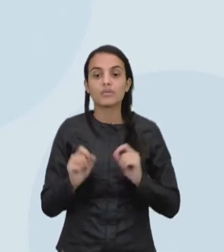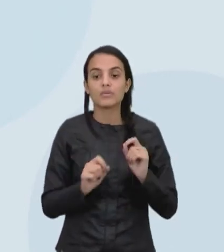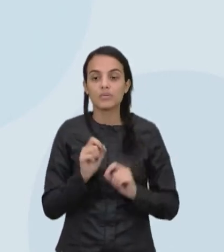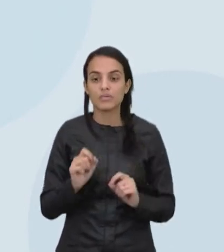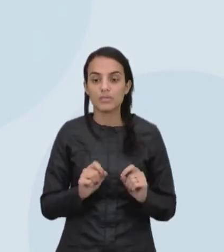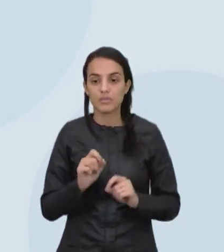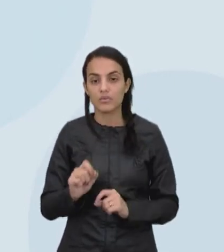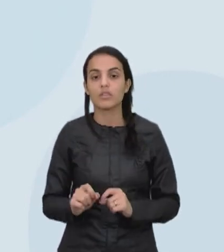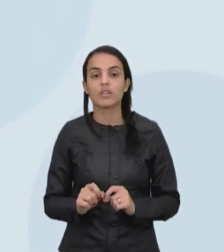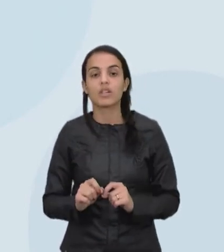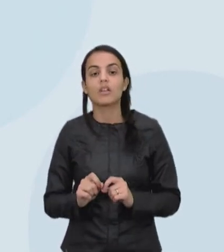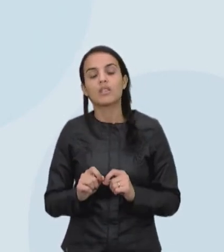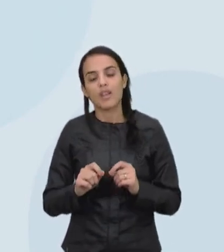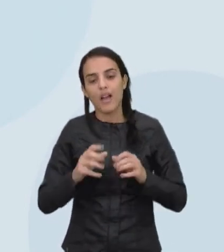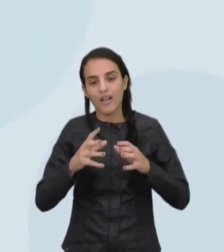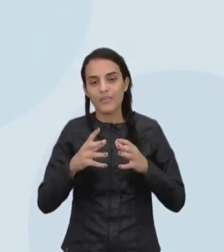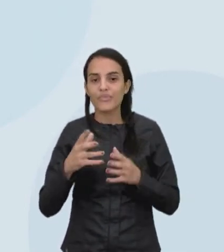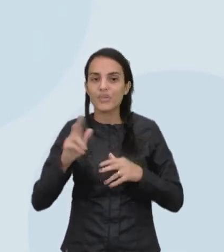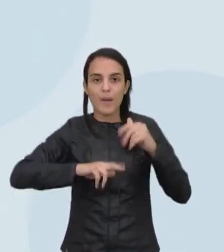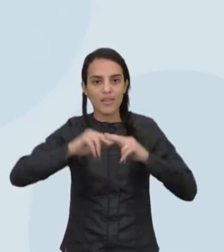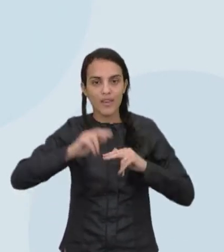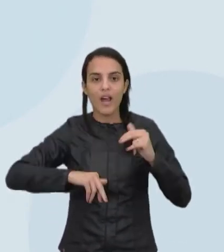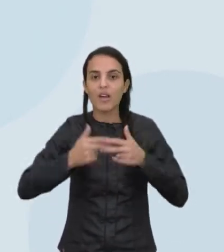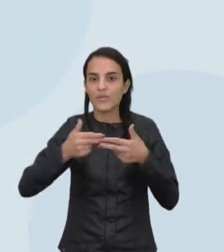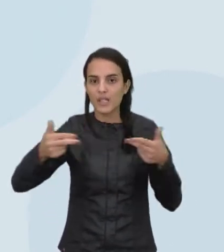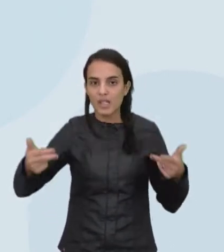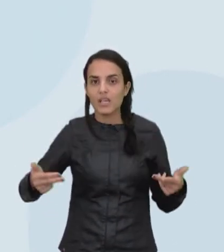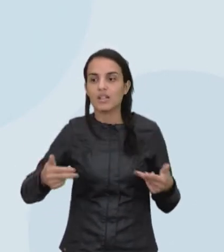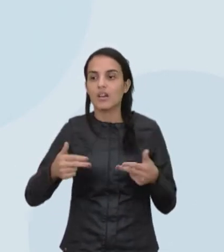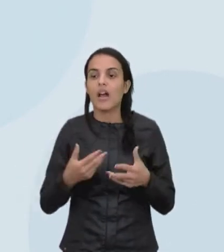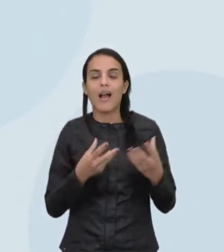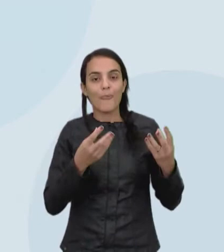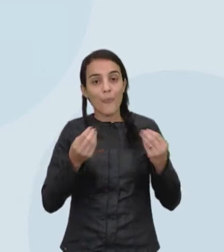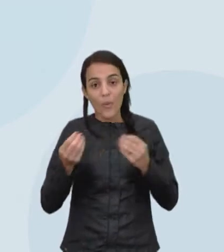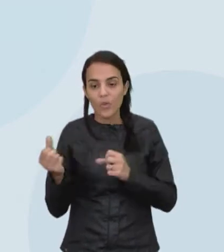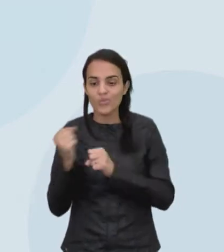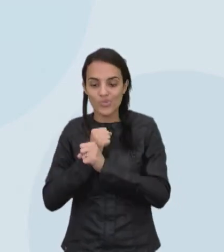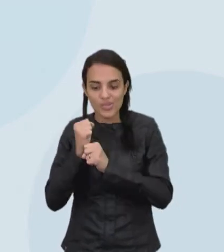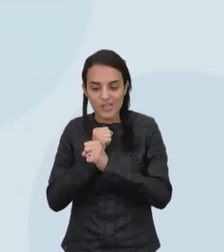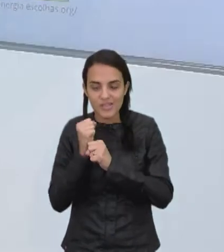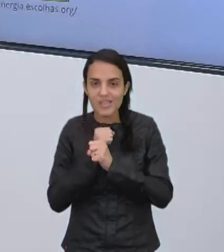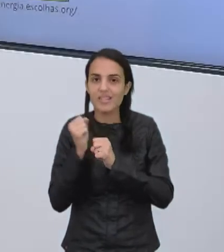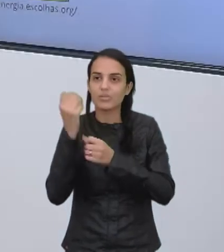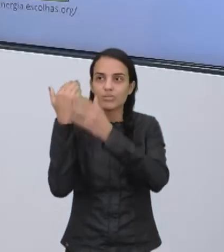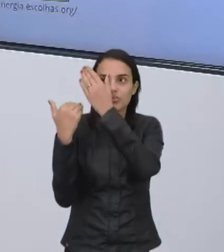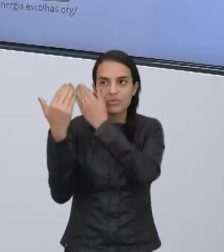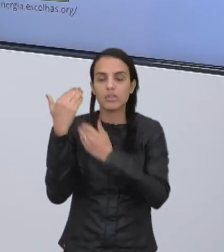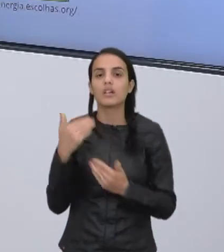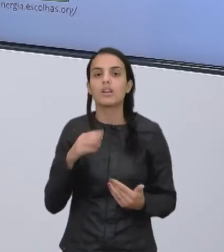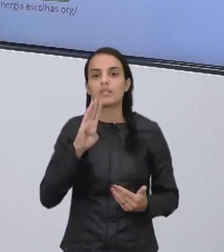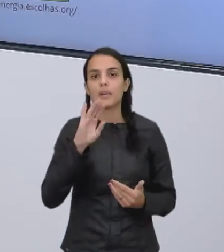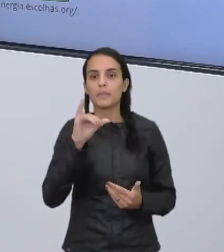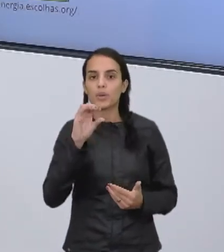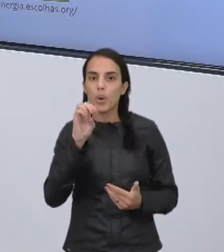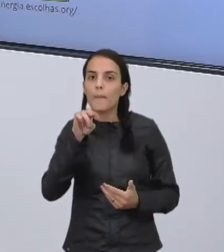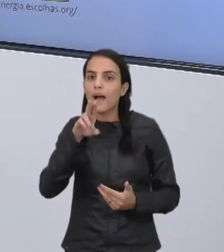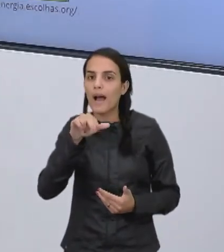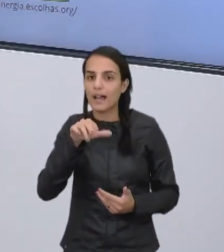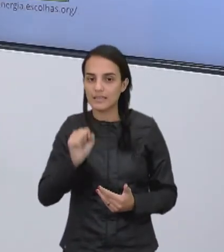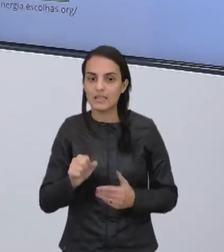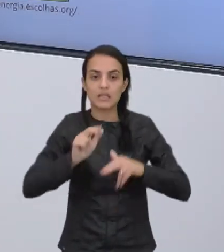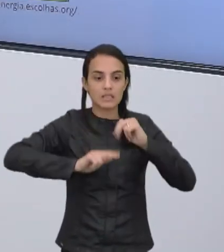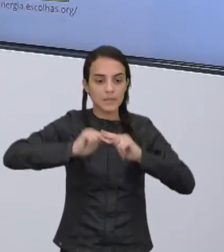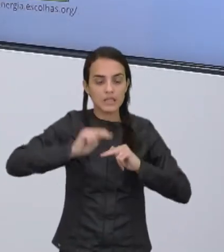da decomposição de matéria orgânica há muitos anos atrás, né? Diferente da biomassa, que é matéria